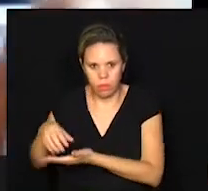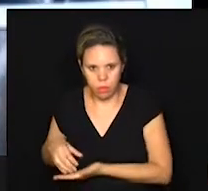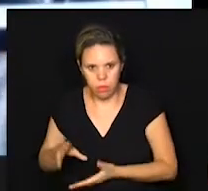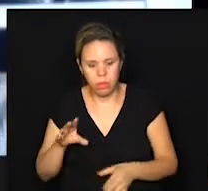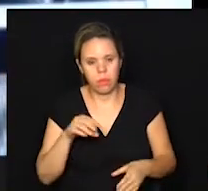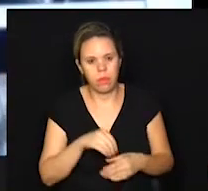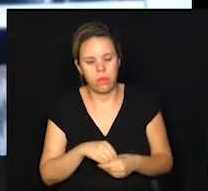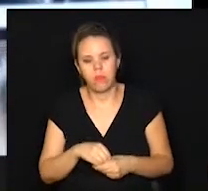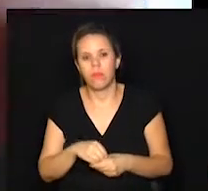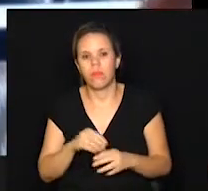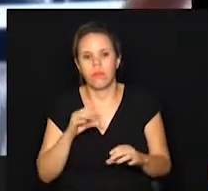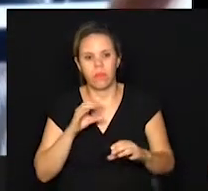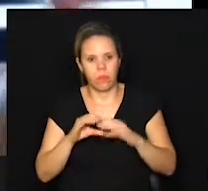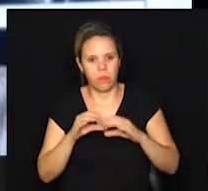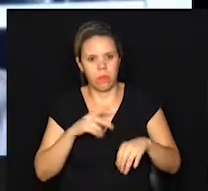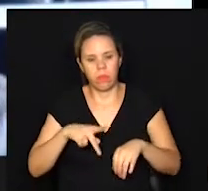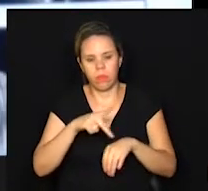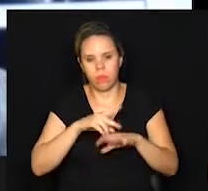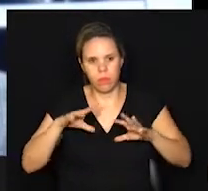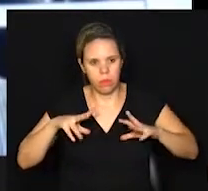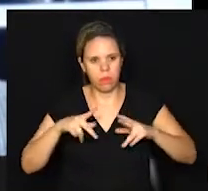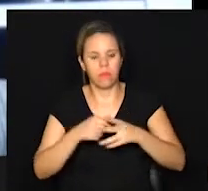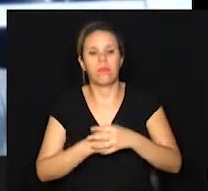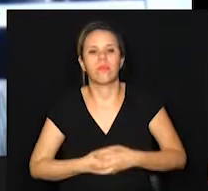Relações Internacionais da Unip no país todo.